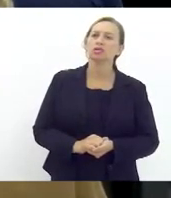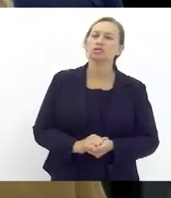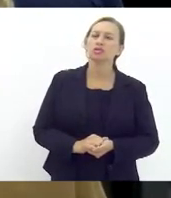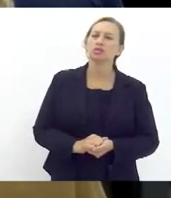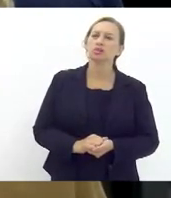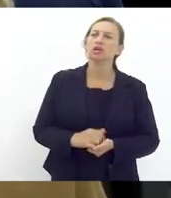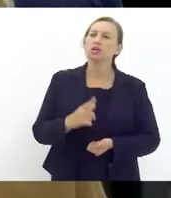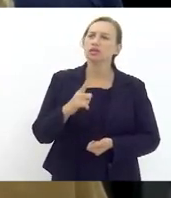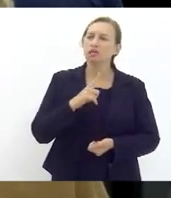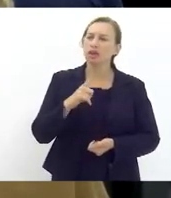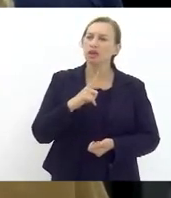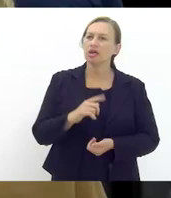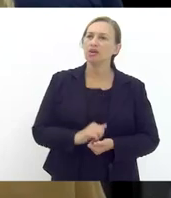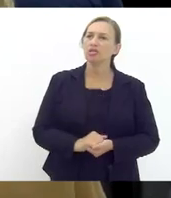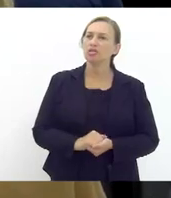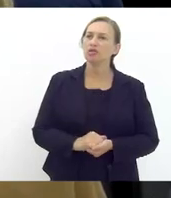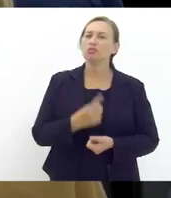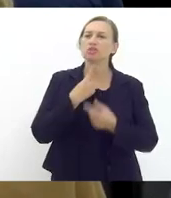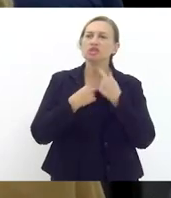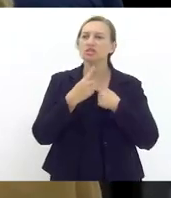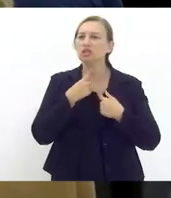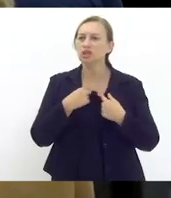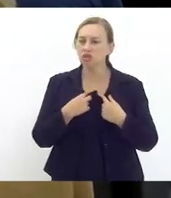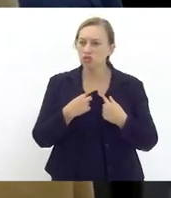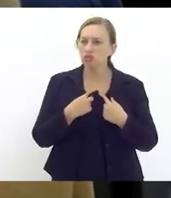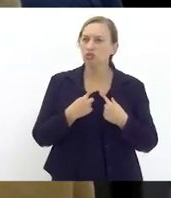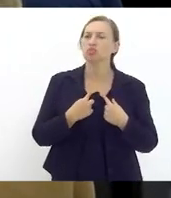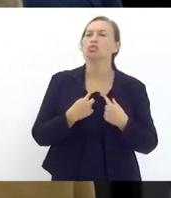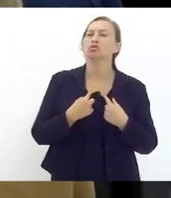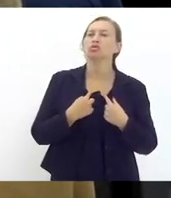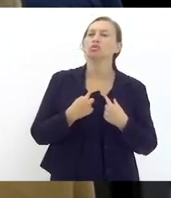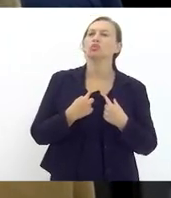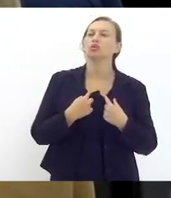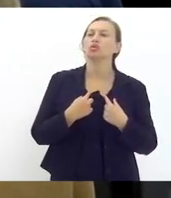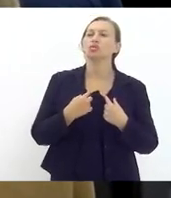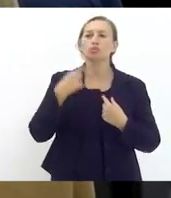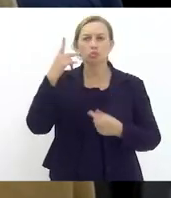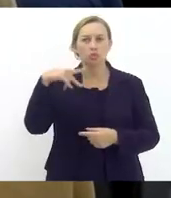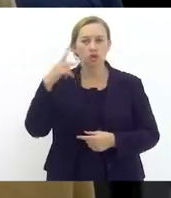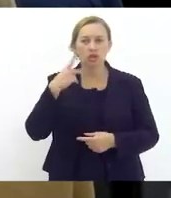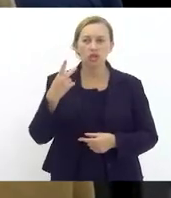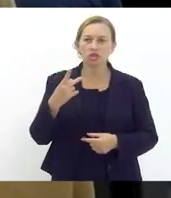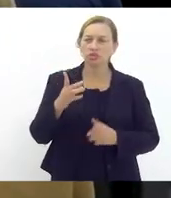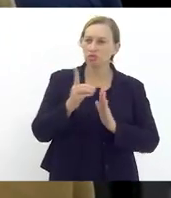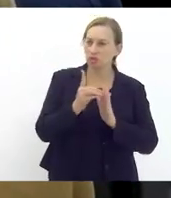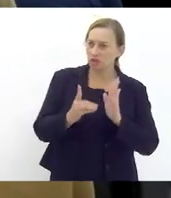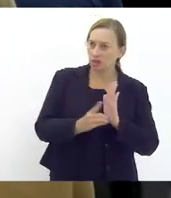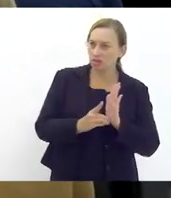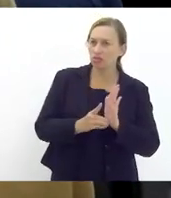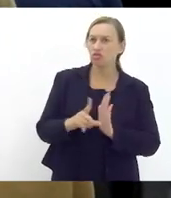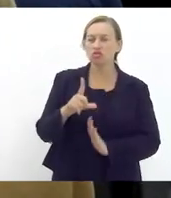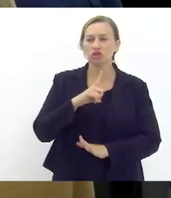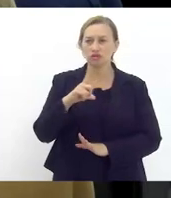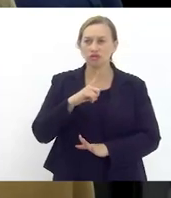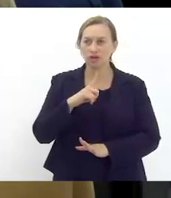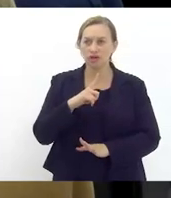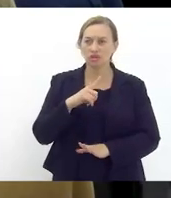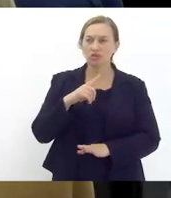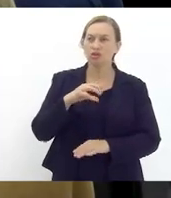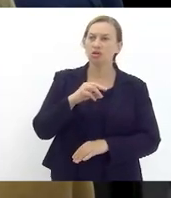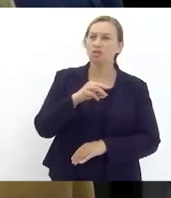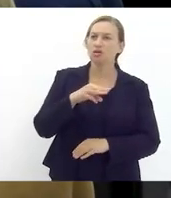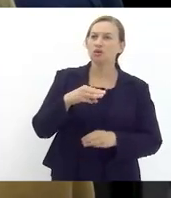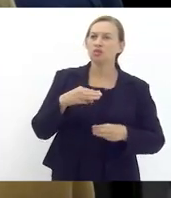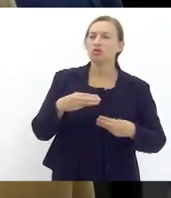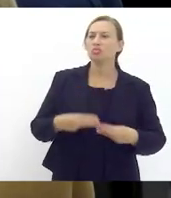vontade política e assim a gente se comprometeu que no decreto constasse do ministério da cultura